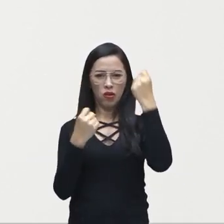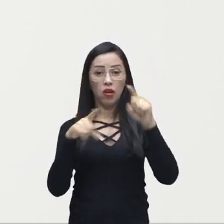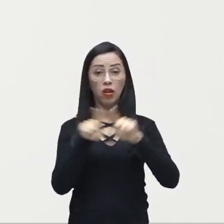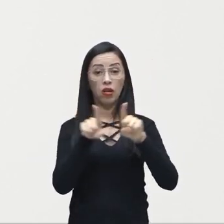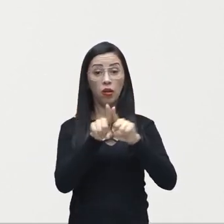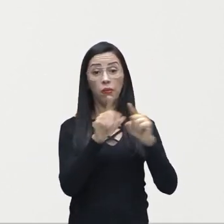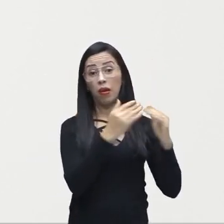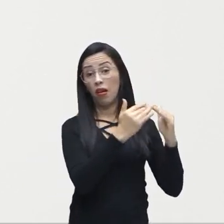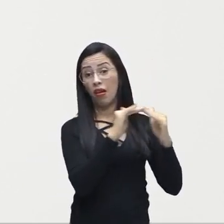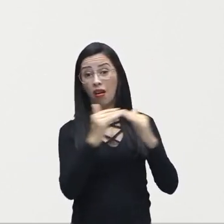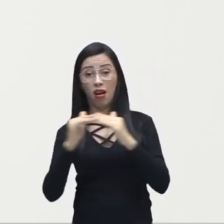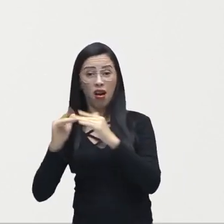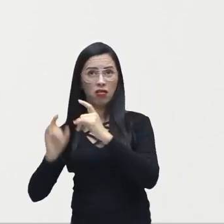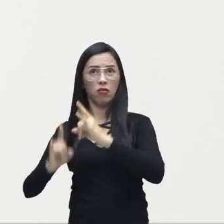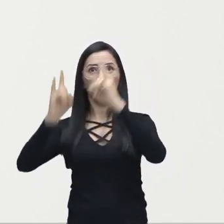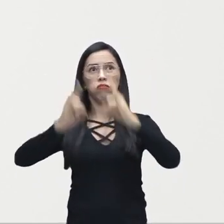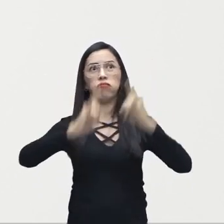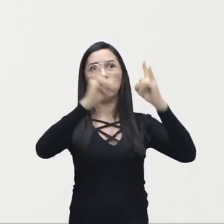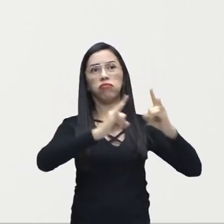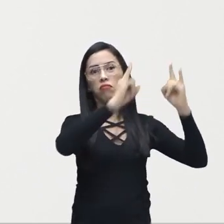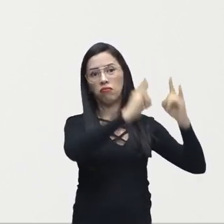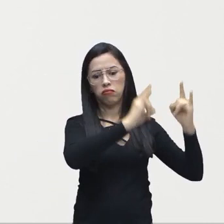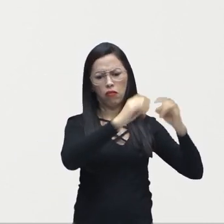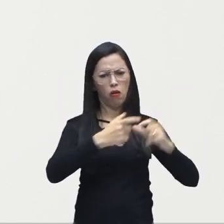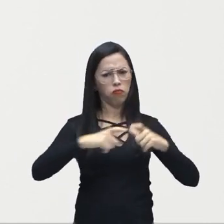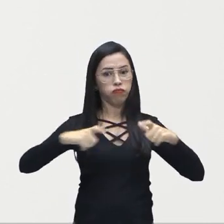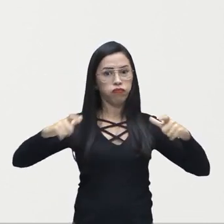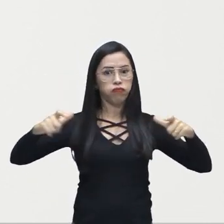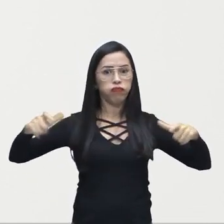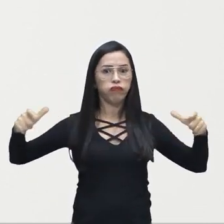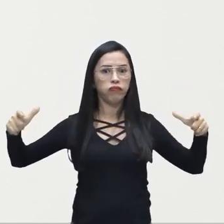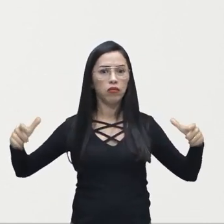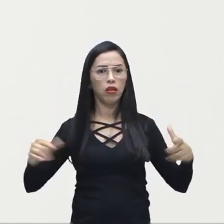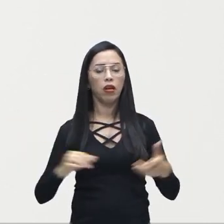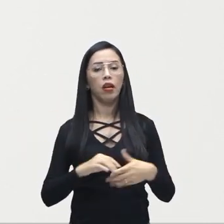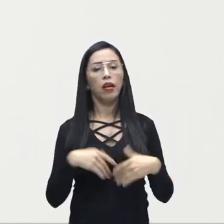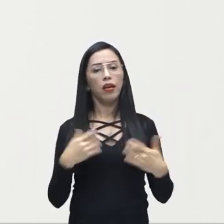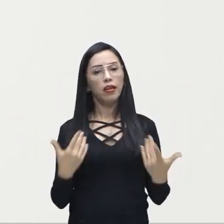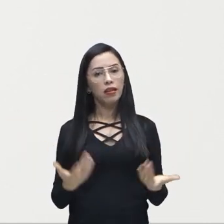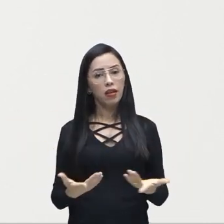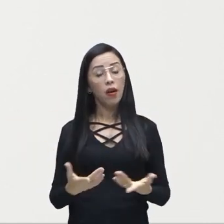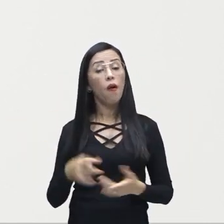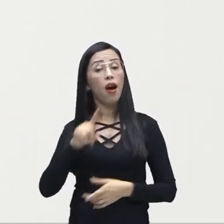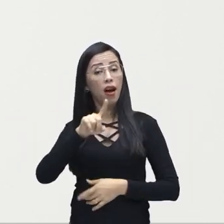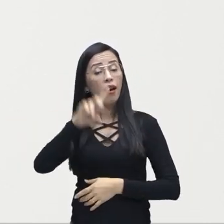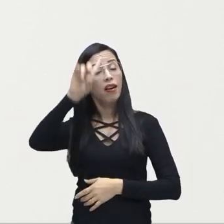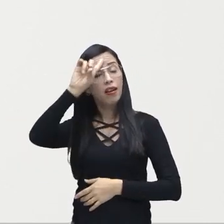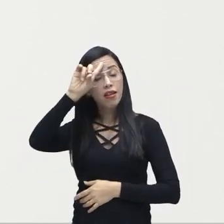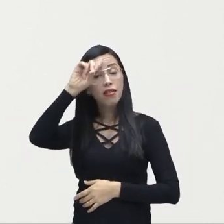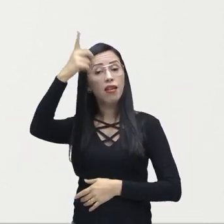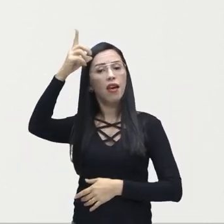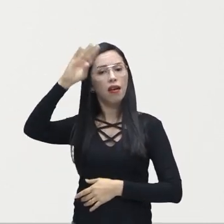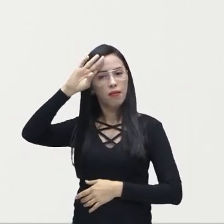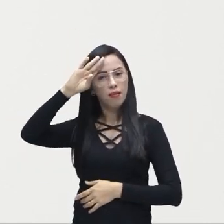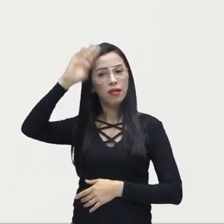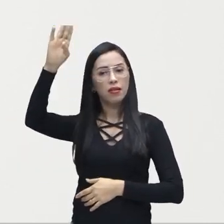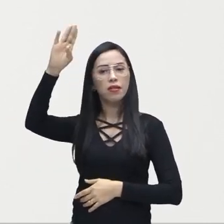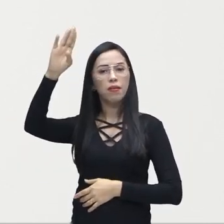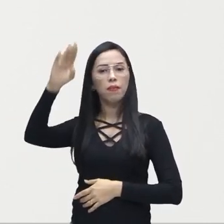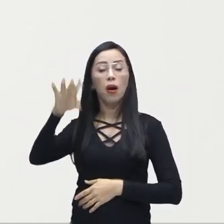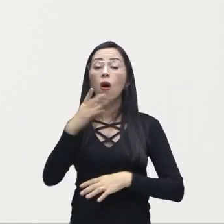nós temos aí uma ideia principal e todas as informações complementam essa ideia principal.